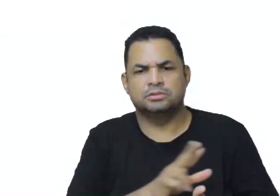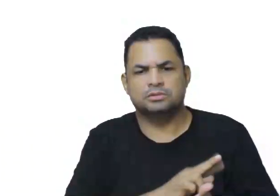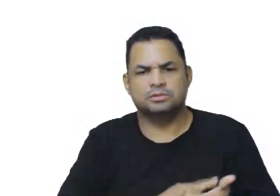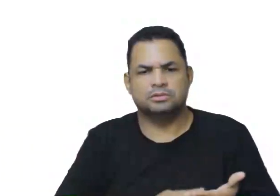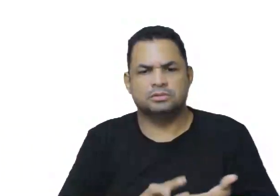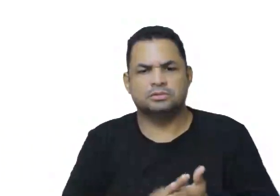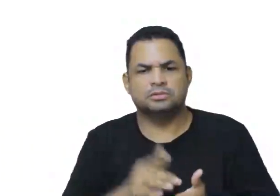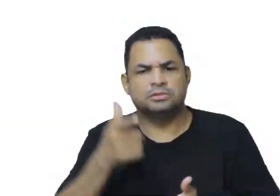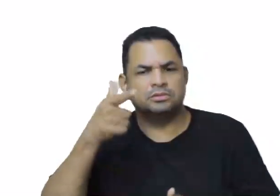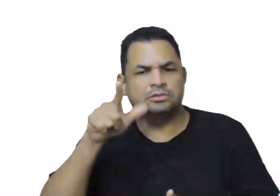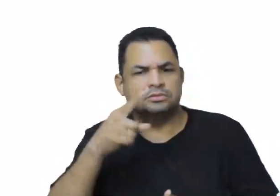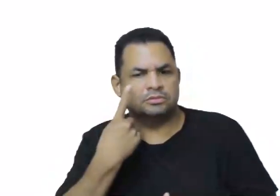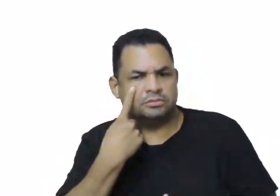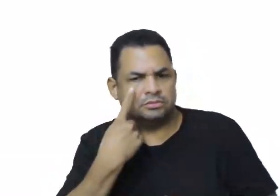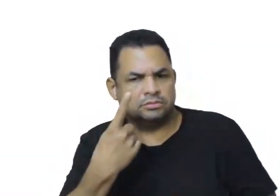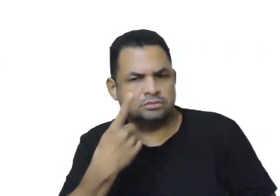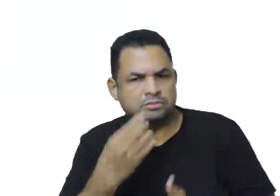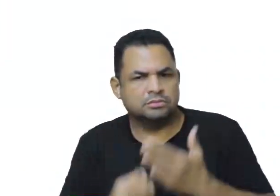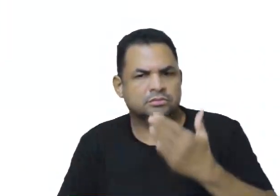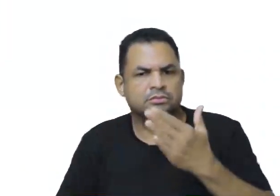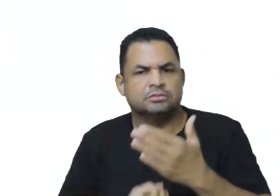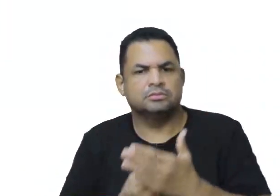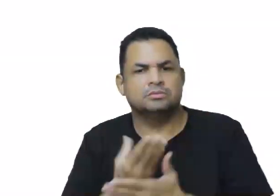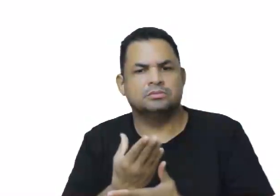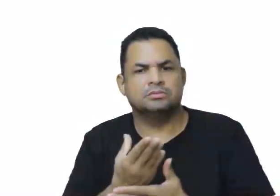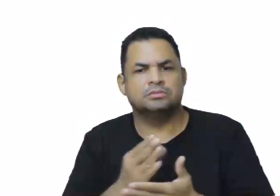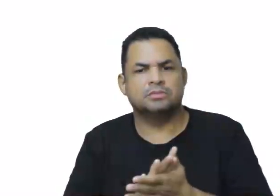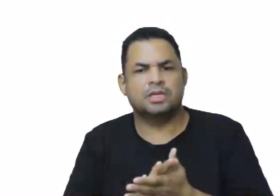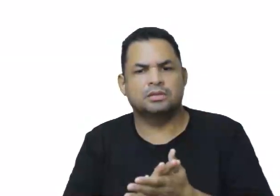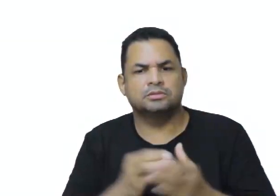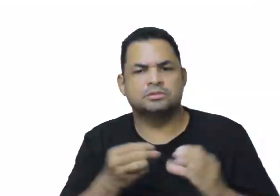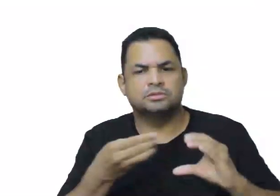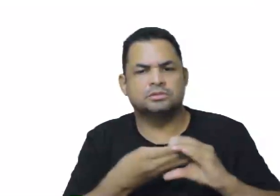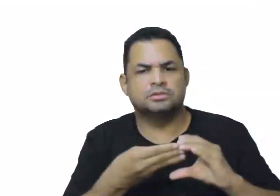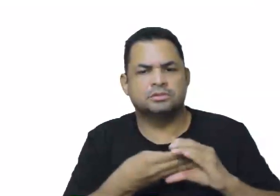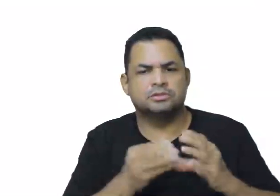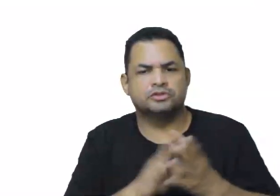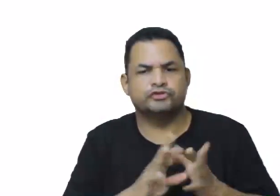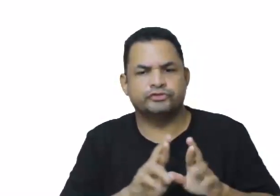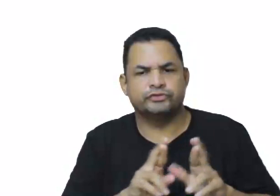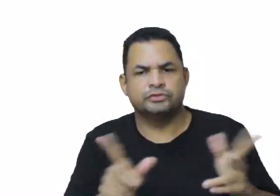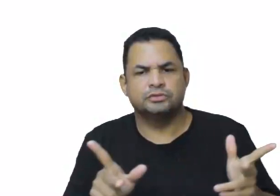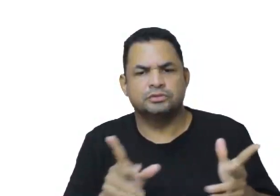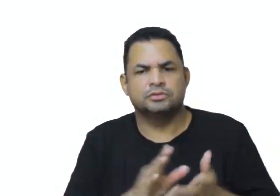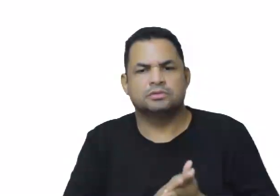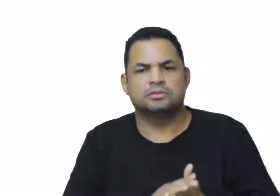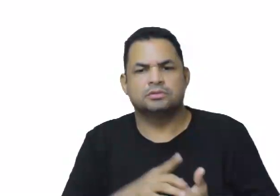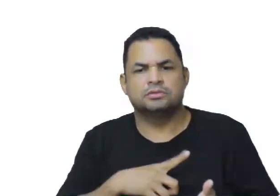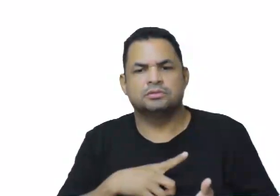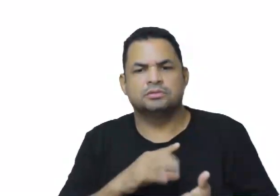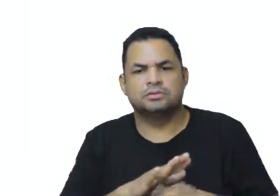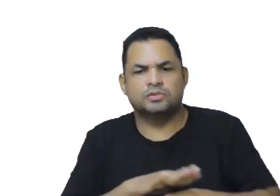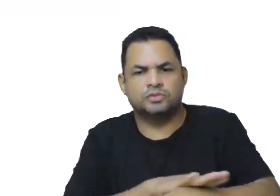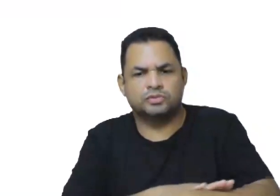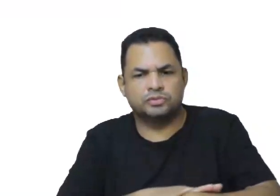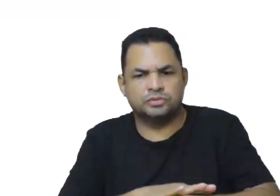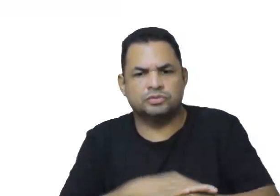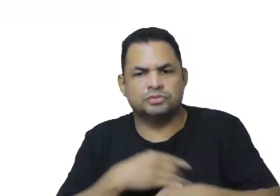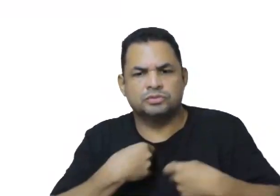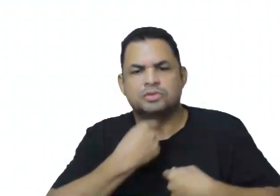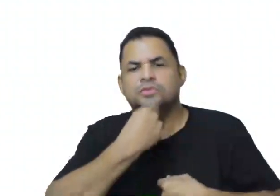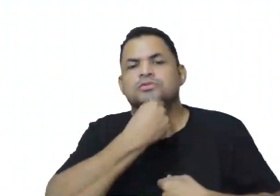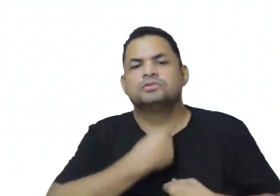acontecer, você consegue perceber que ela dá origem a células diferenciadas, ó. Células epiteliais, sistema nervoso,